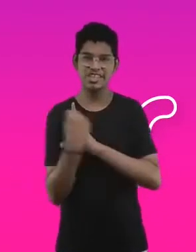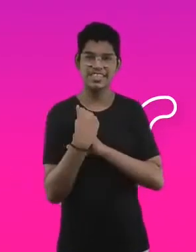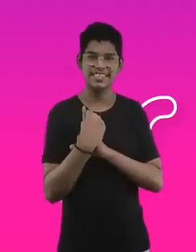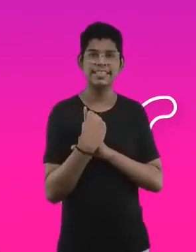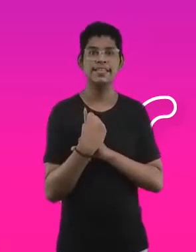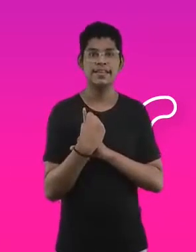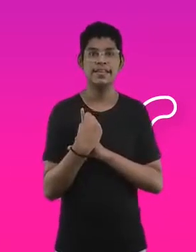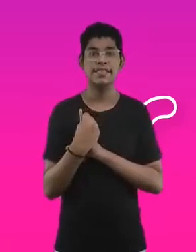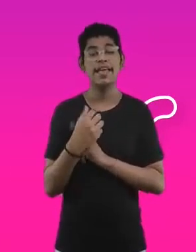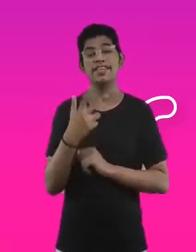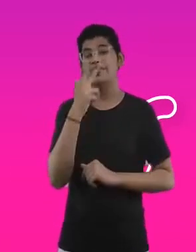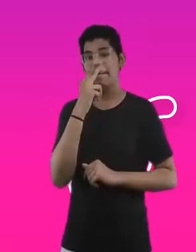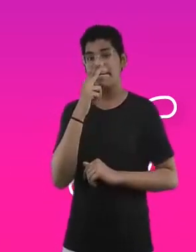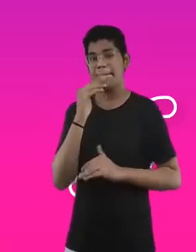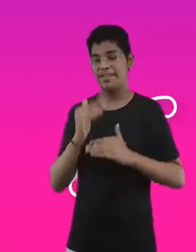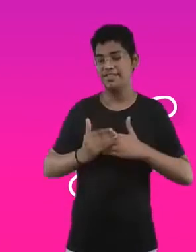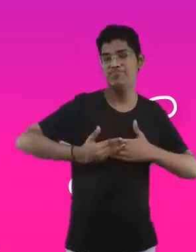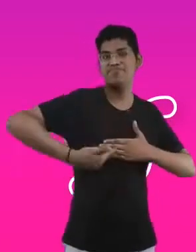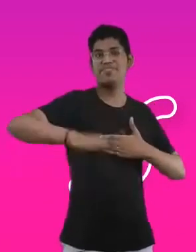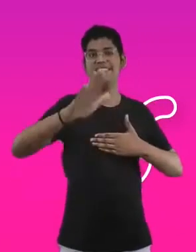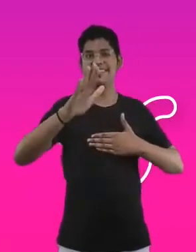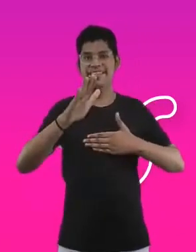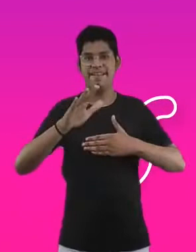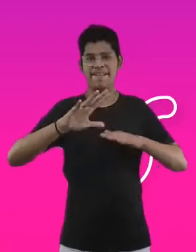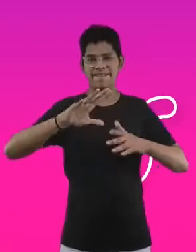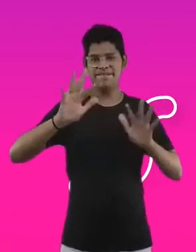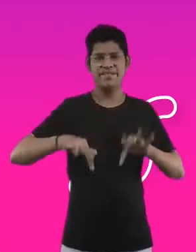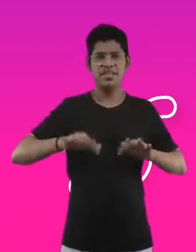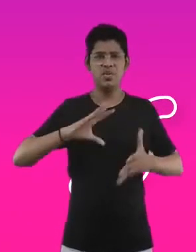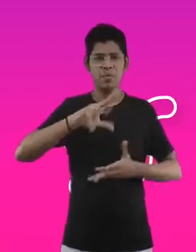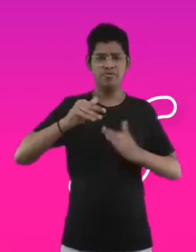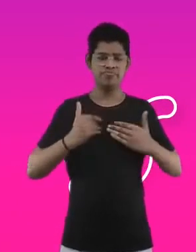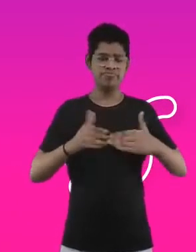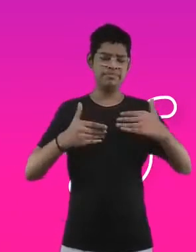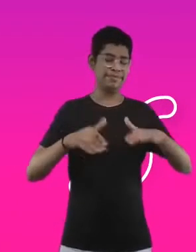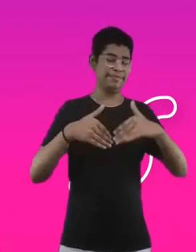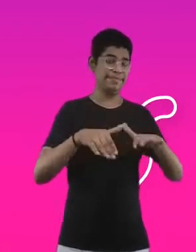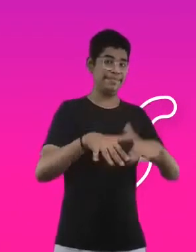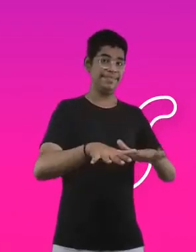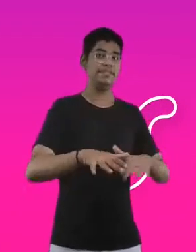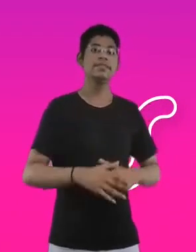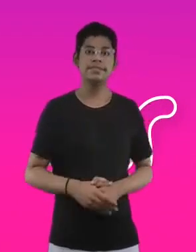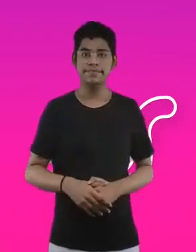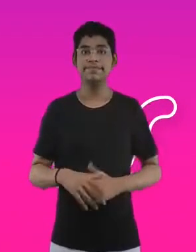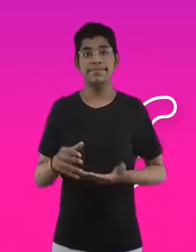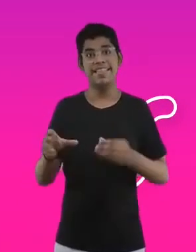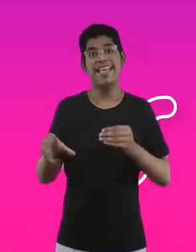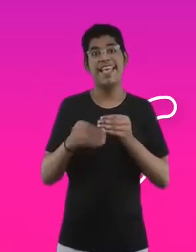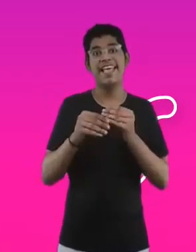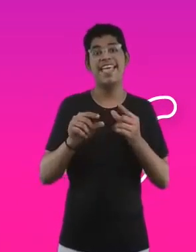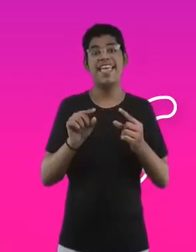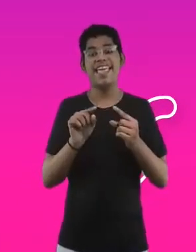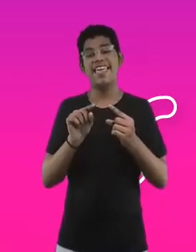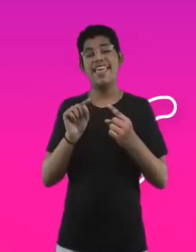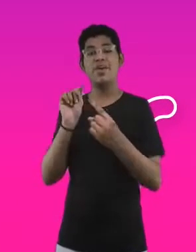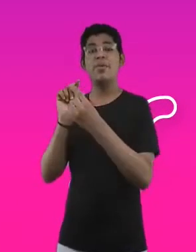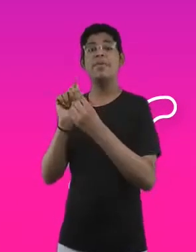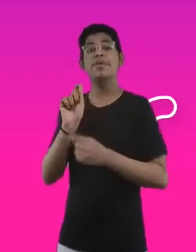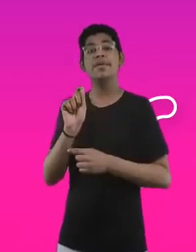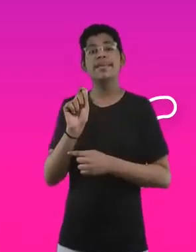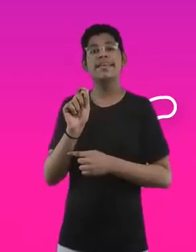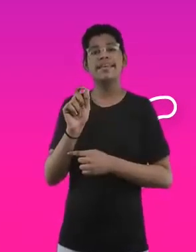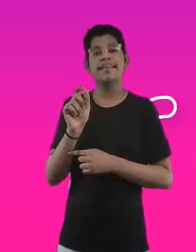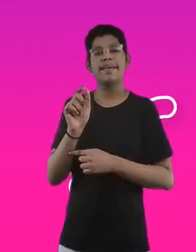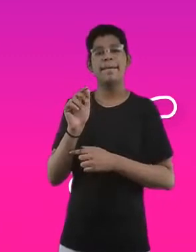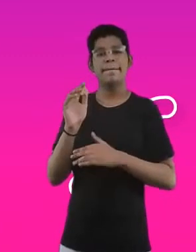mundo, né, fazendo um gancho aí com a fala que a gente vai ter mais tarde do Ayrton Krenak, que fala sobre o adiamento do fim do mundo. Mas eu tenho a impressão de que, no